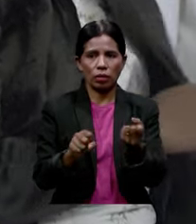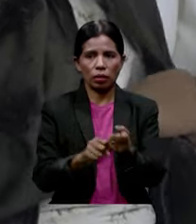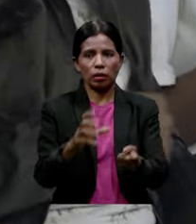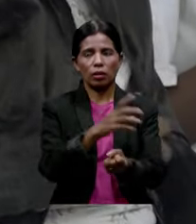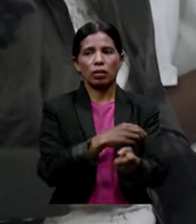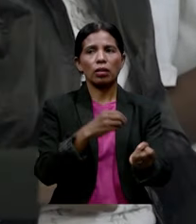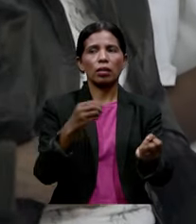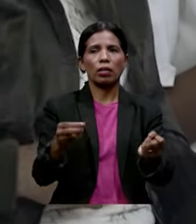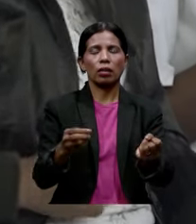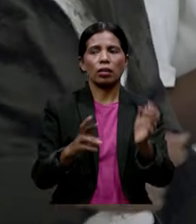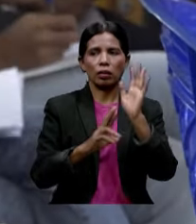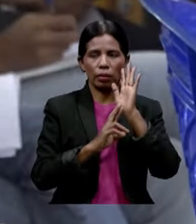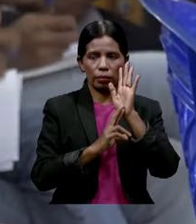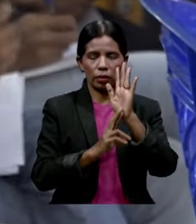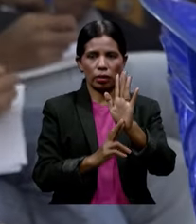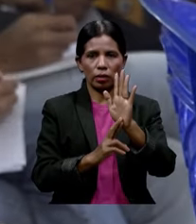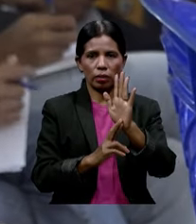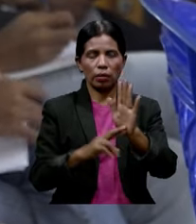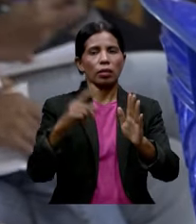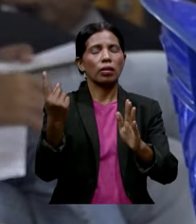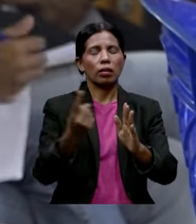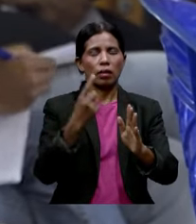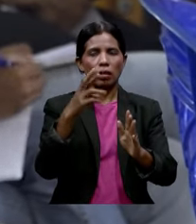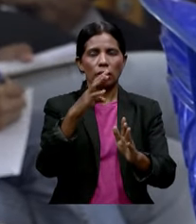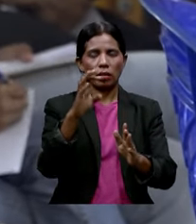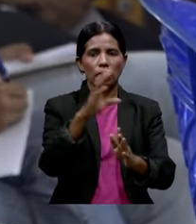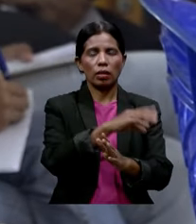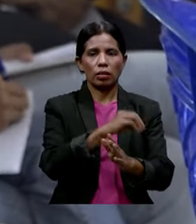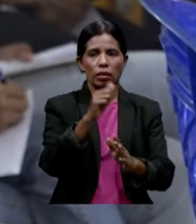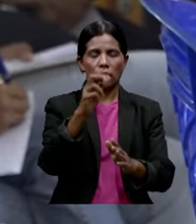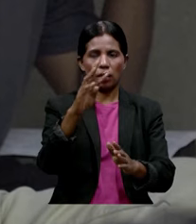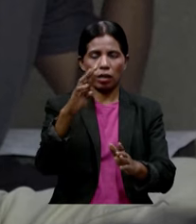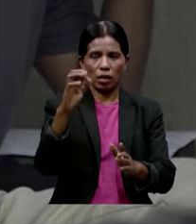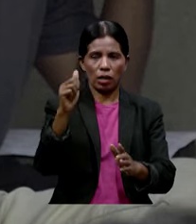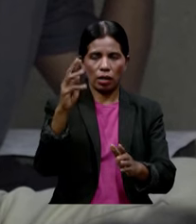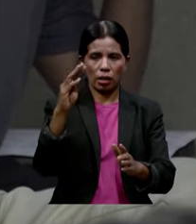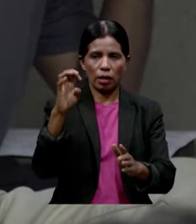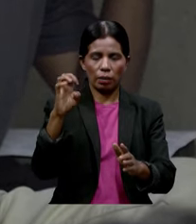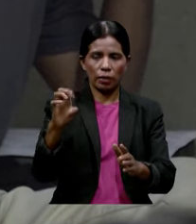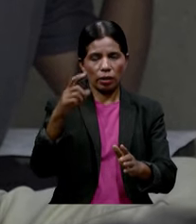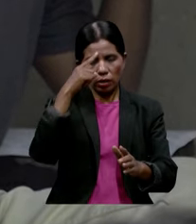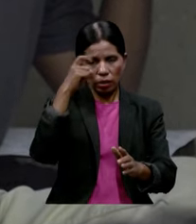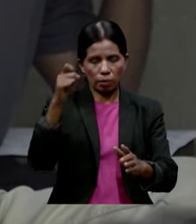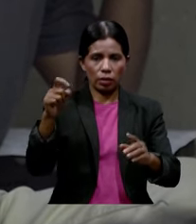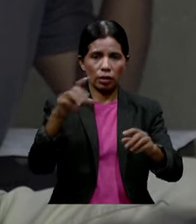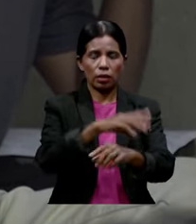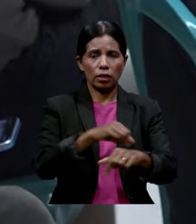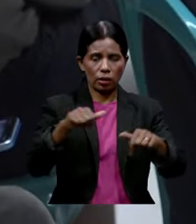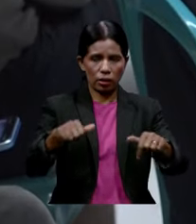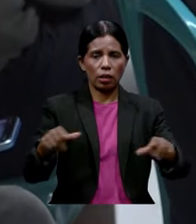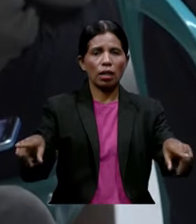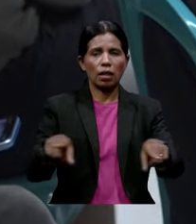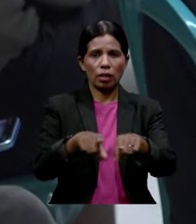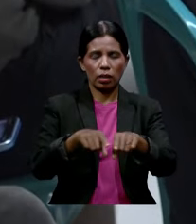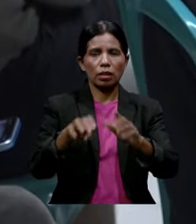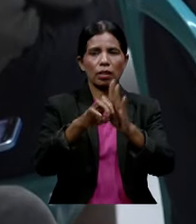donativo ba representação permanente Repúblika Árabe Saharawi e Timor-Leste tamba facto historicamente anessa no Estadu